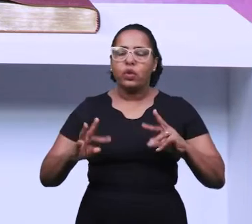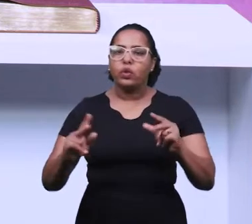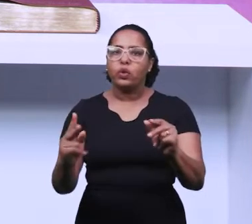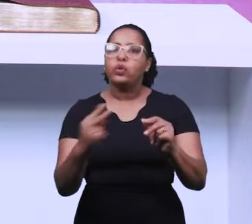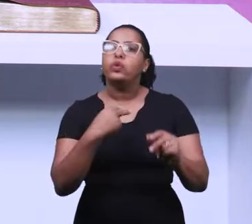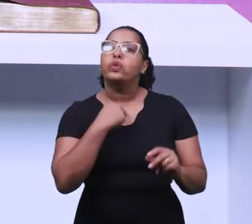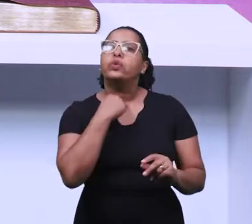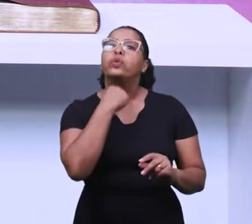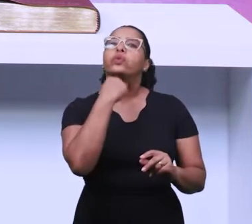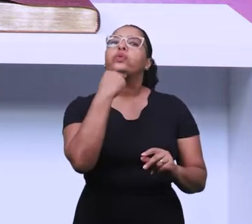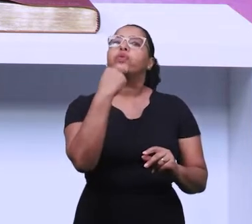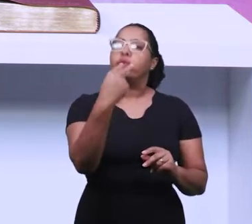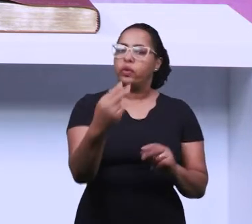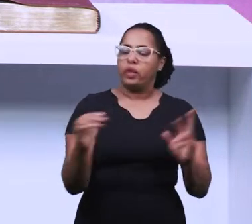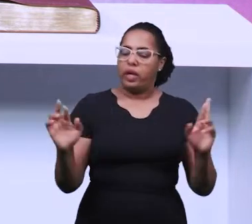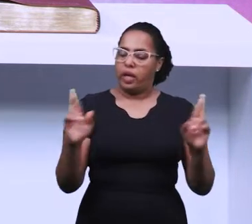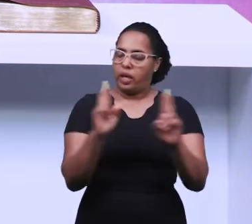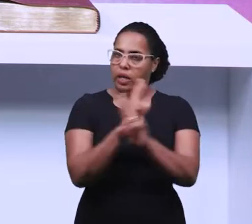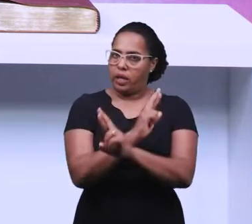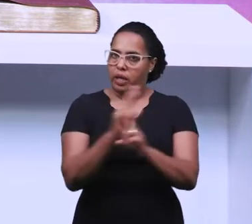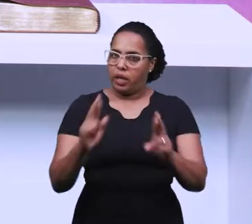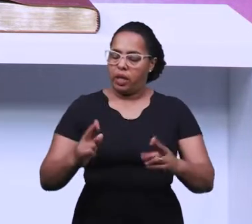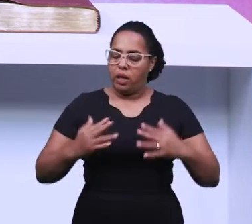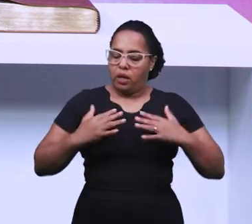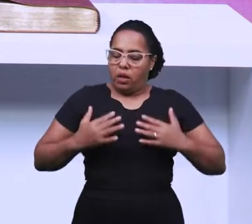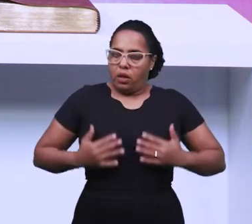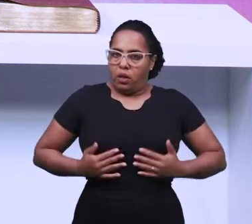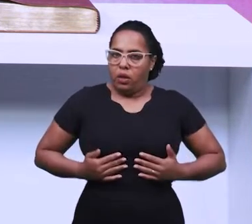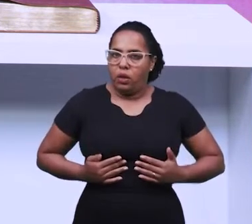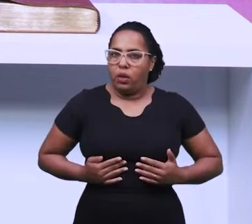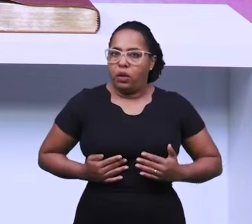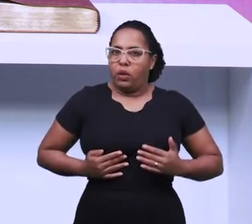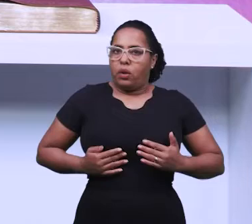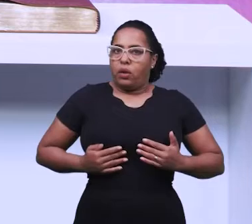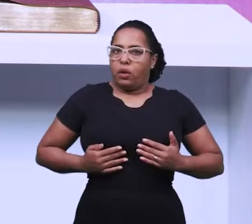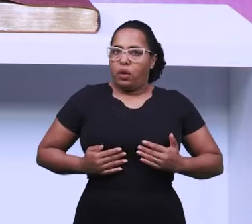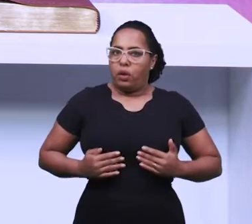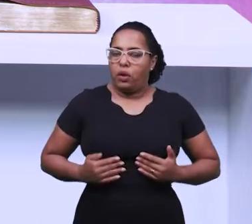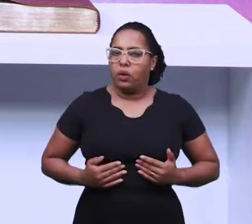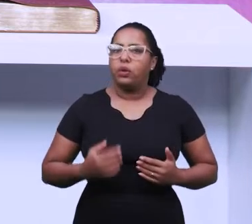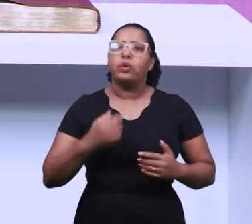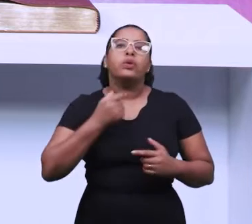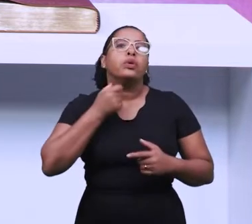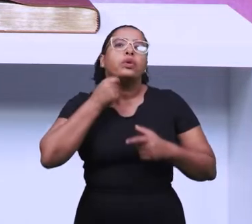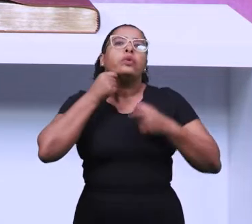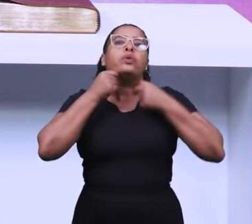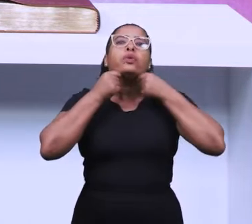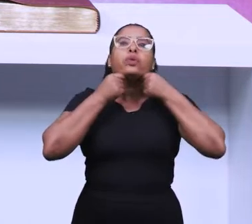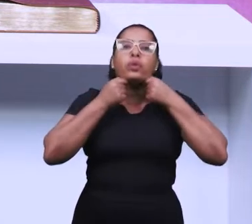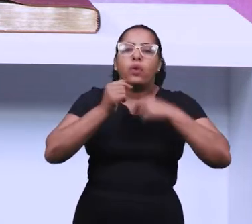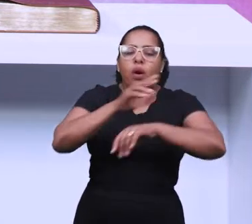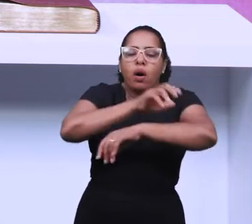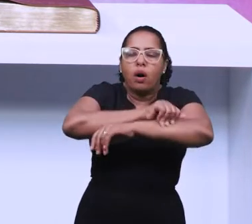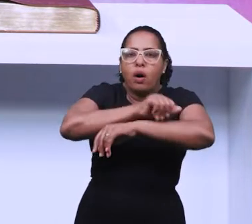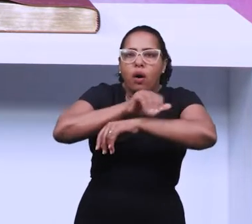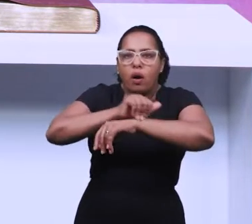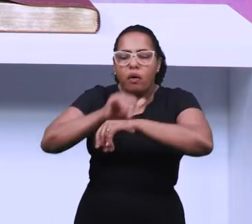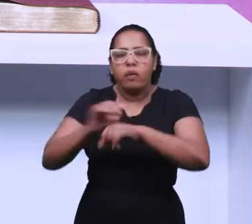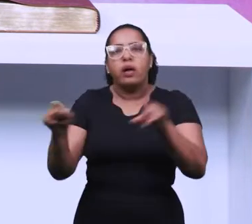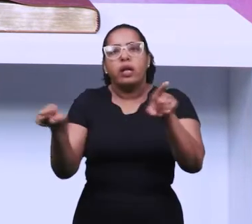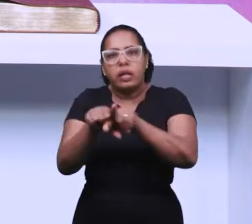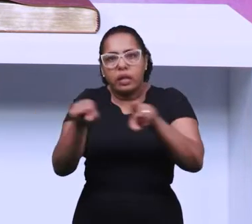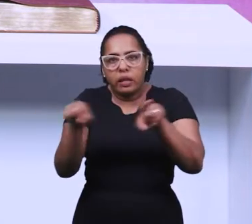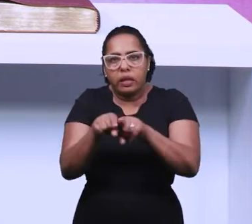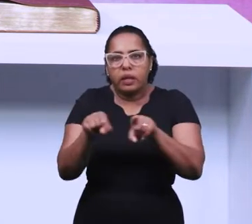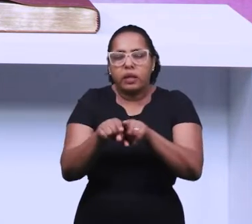o aparelho vocal. Isso em relação ao sistema respiratório, à própria laringe e as suas